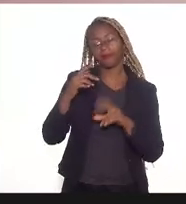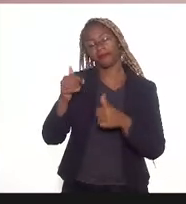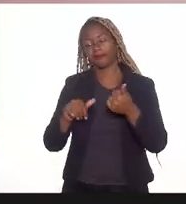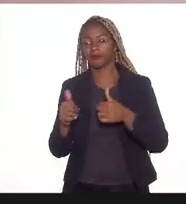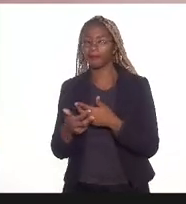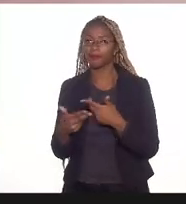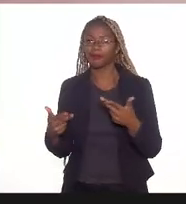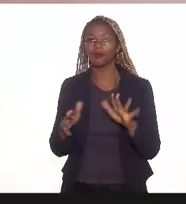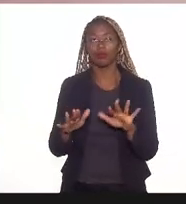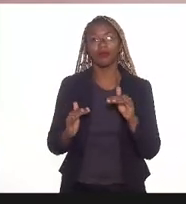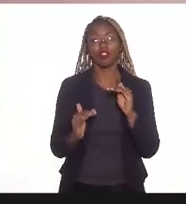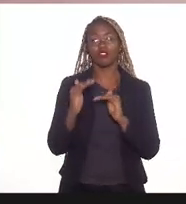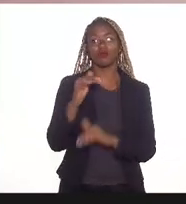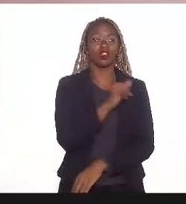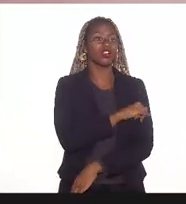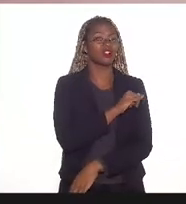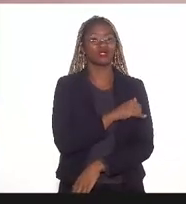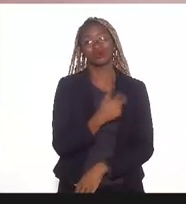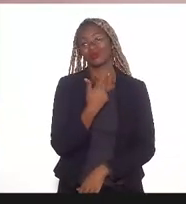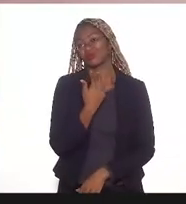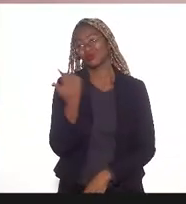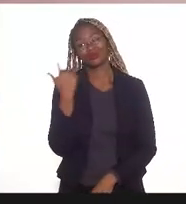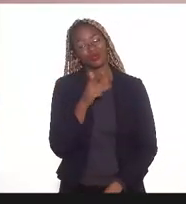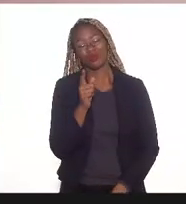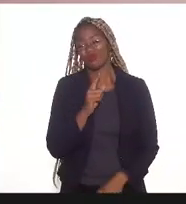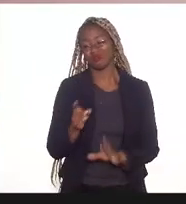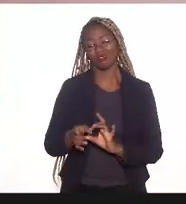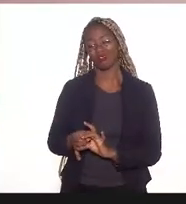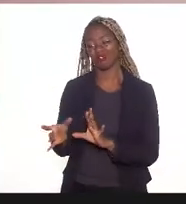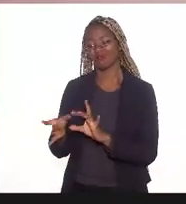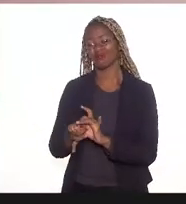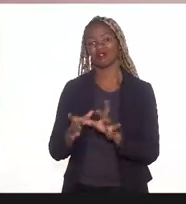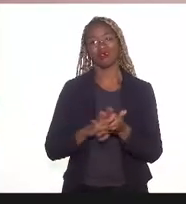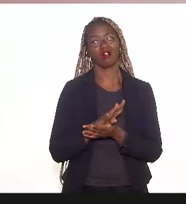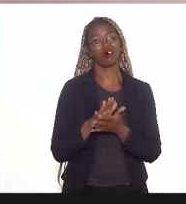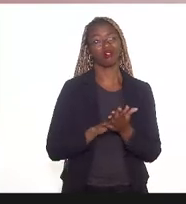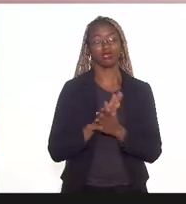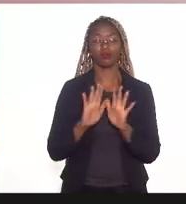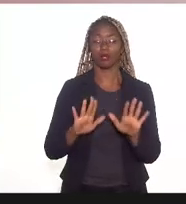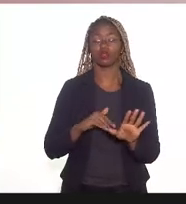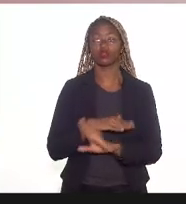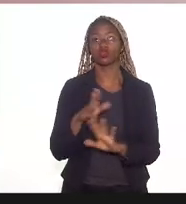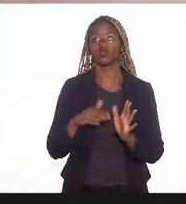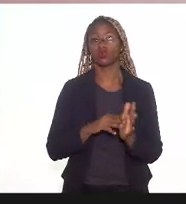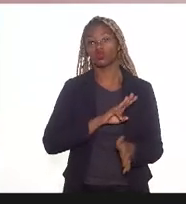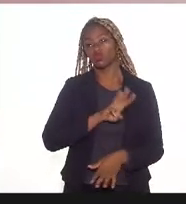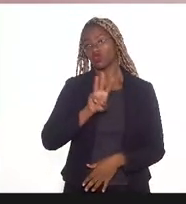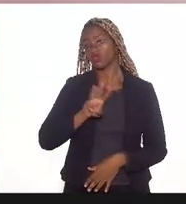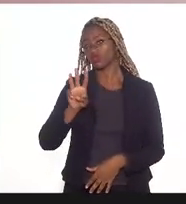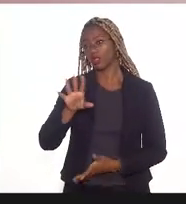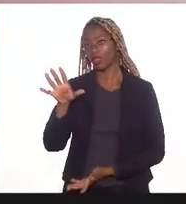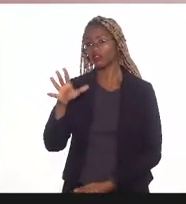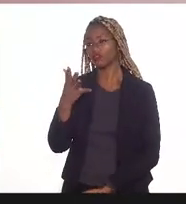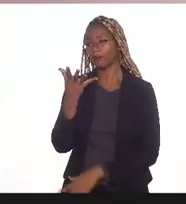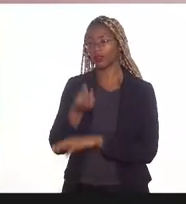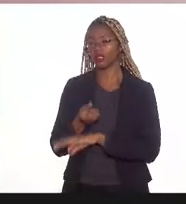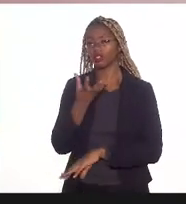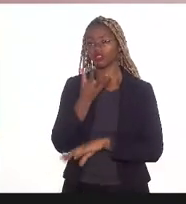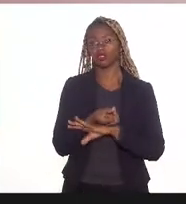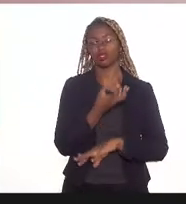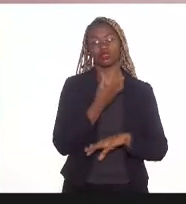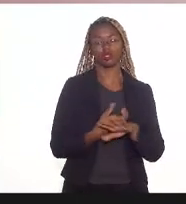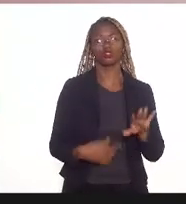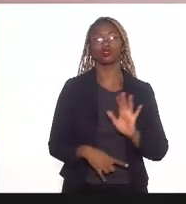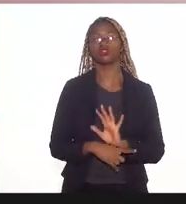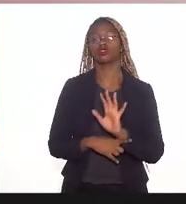Supera, a gente não consegue dispensar mais nada, mas vai ser tudo via site upload e com a ajuda desse agente de